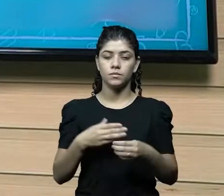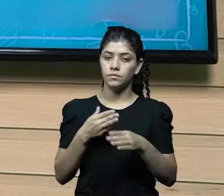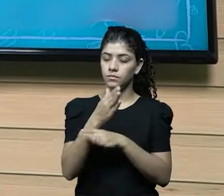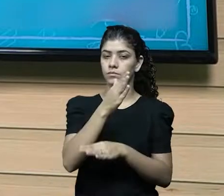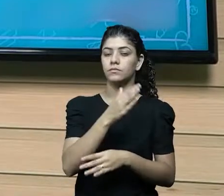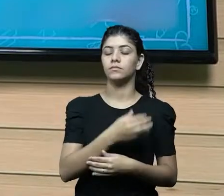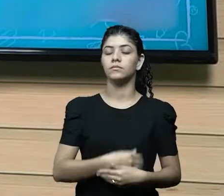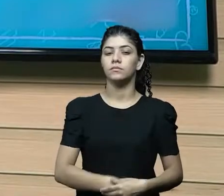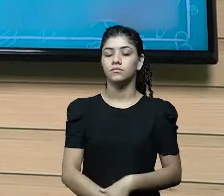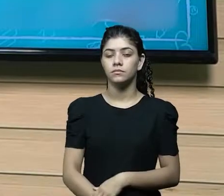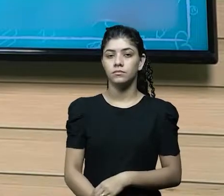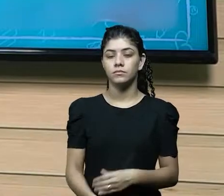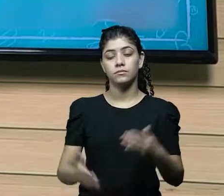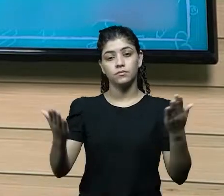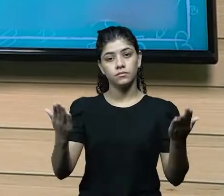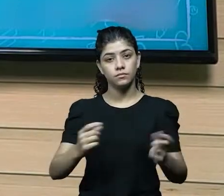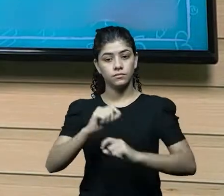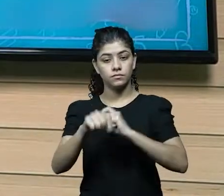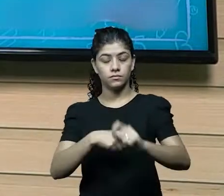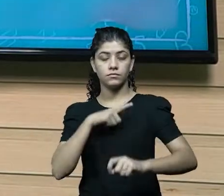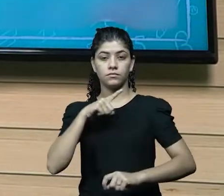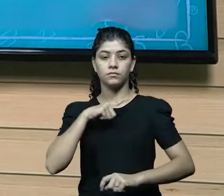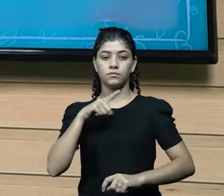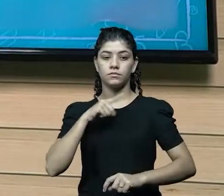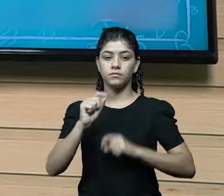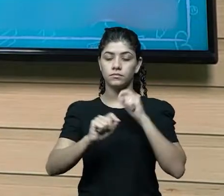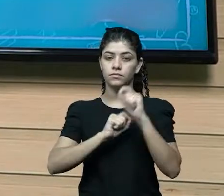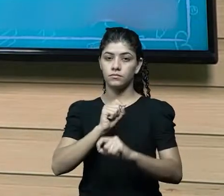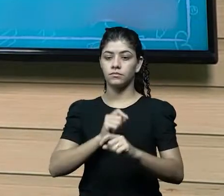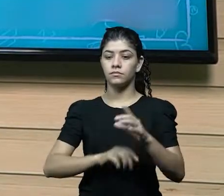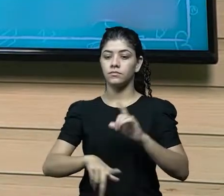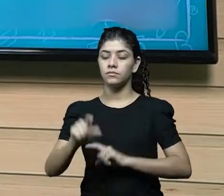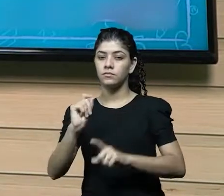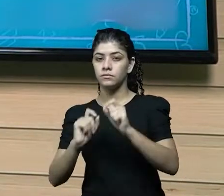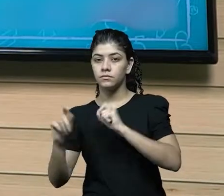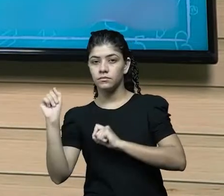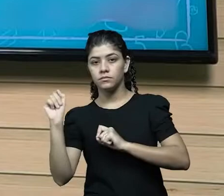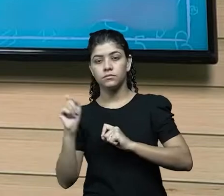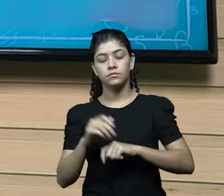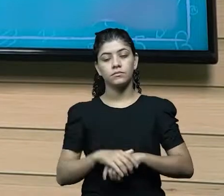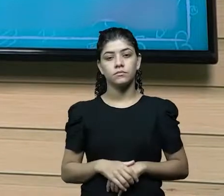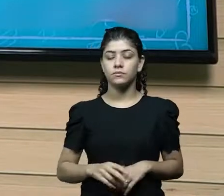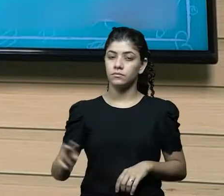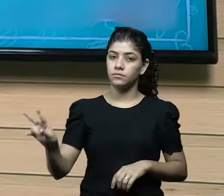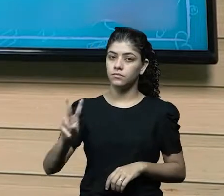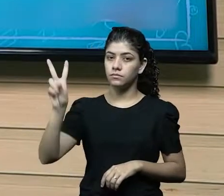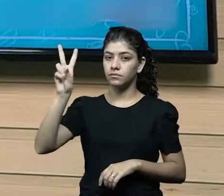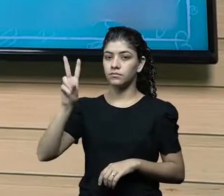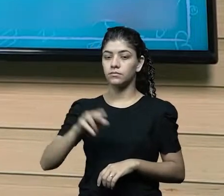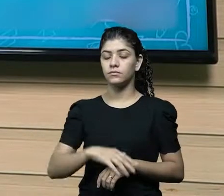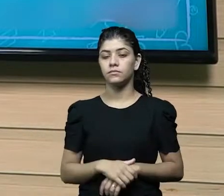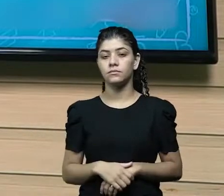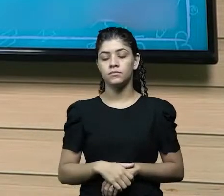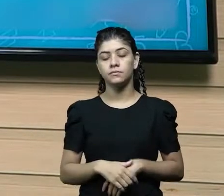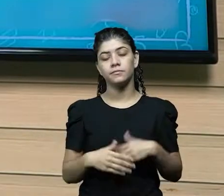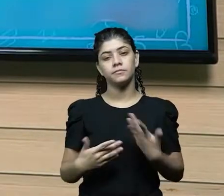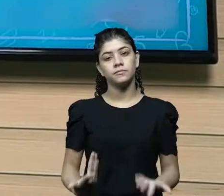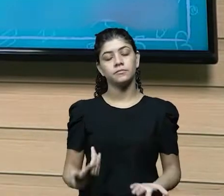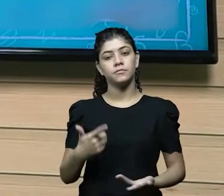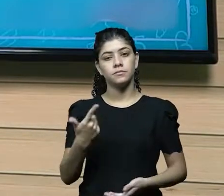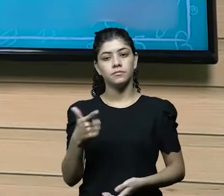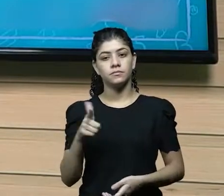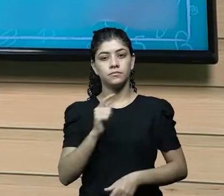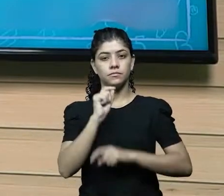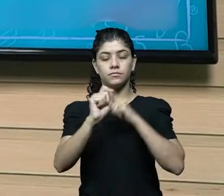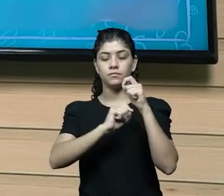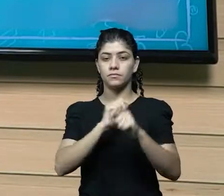comparação. Só que agora nós temos uma determinação desse valor, que até então a gente não